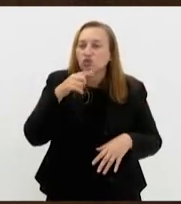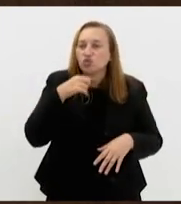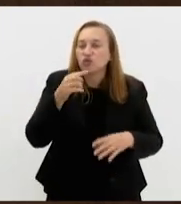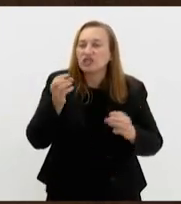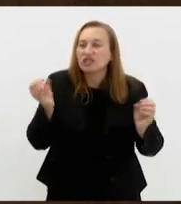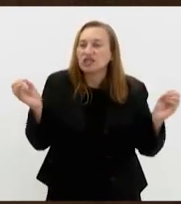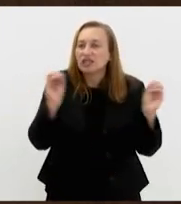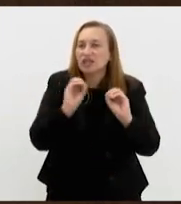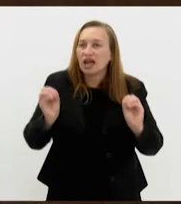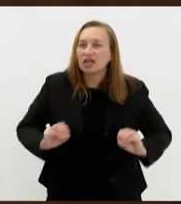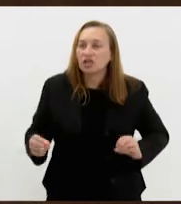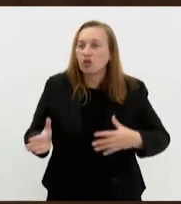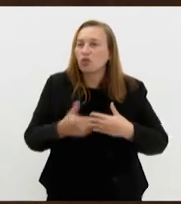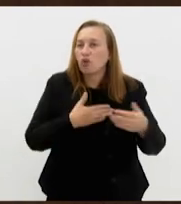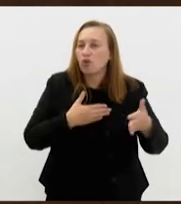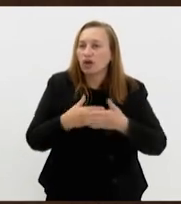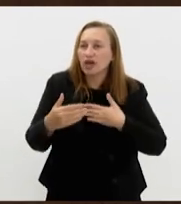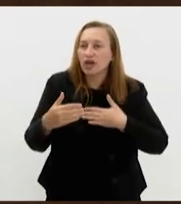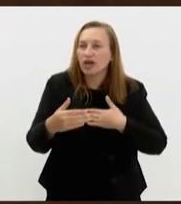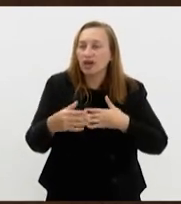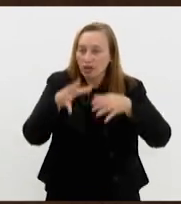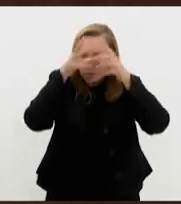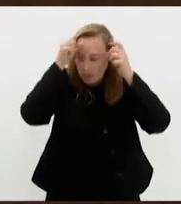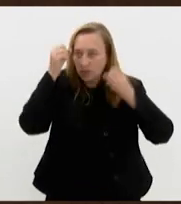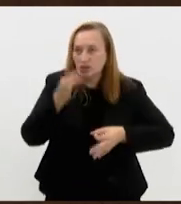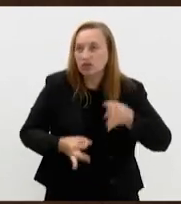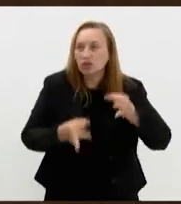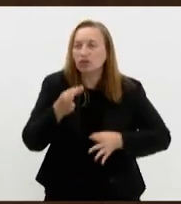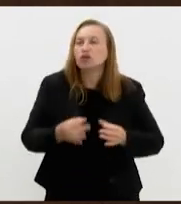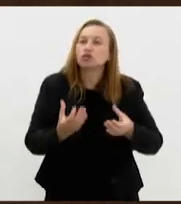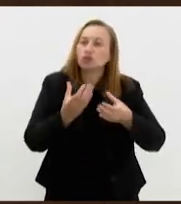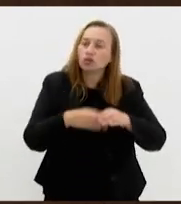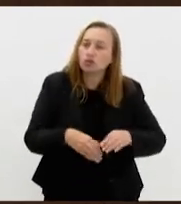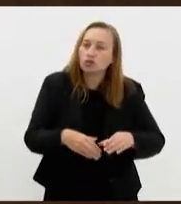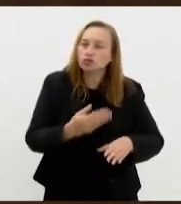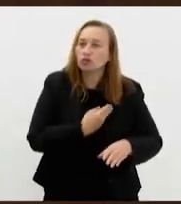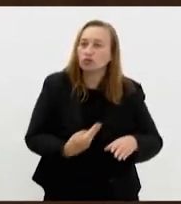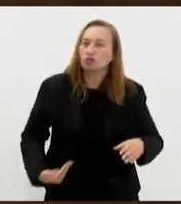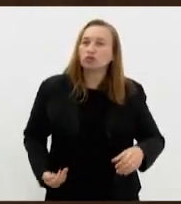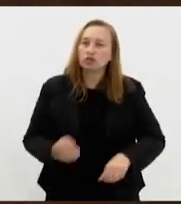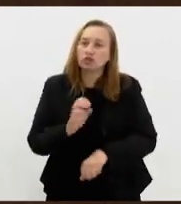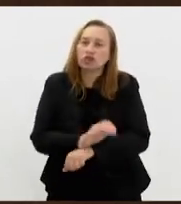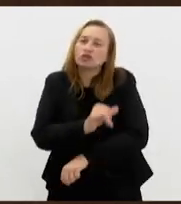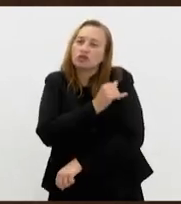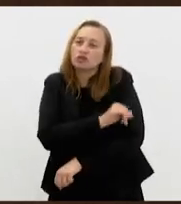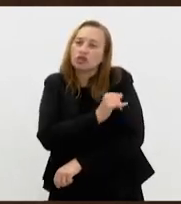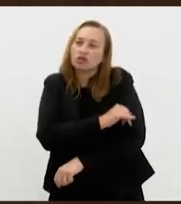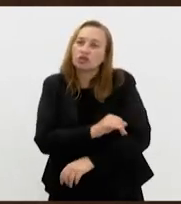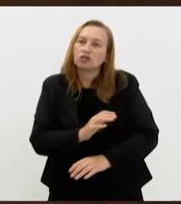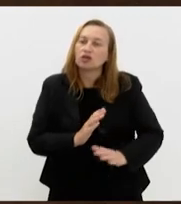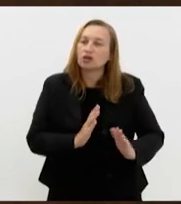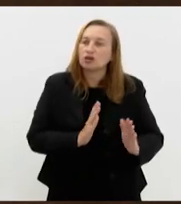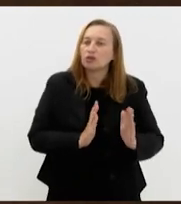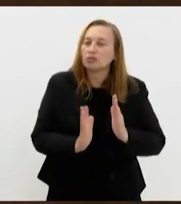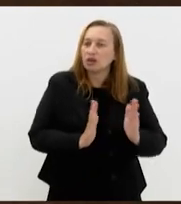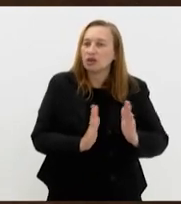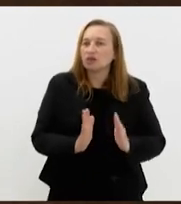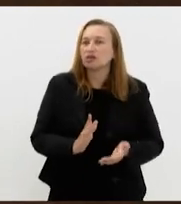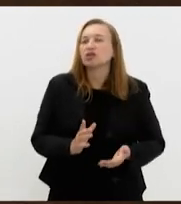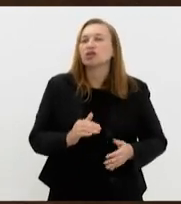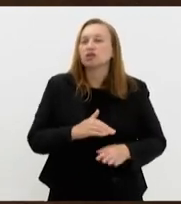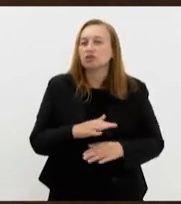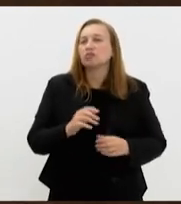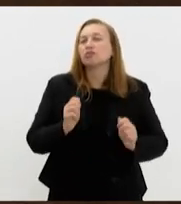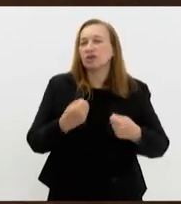qualquer procuradoria que os concursos públicos no Estado do Rio de Janeiro estão em plena validade. Portanto, os concursados têm que